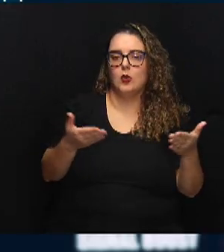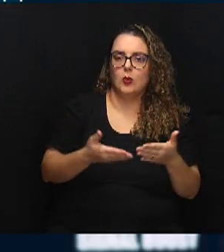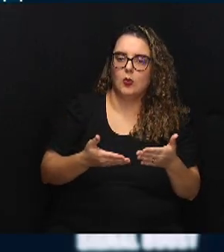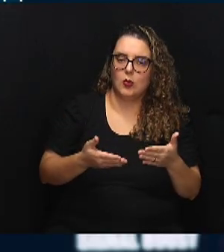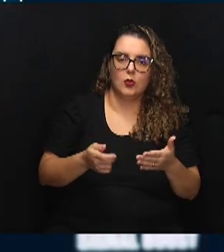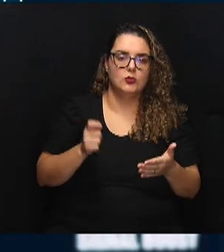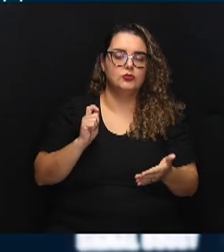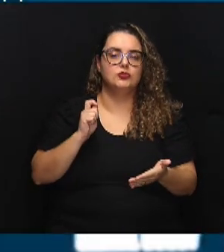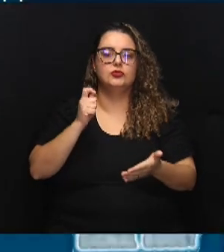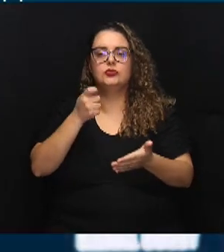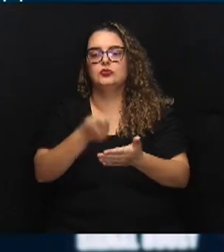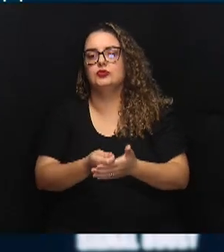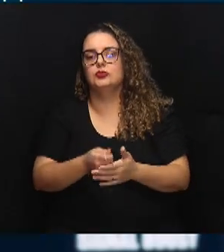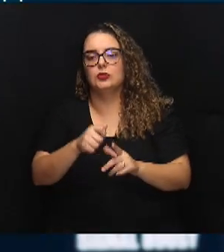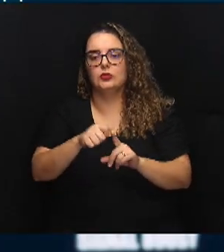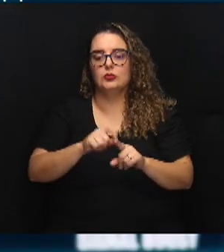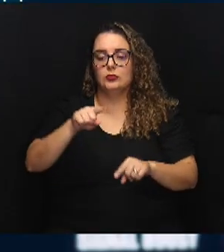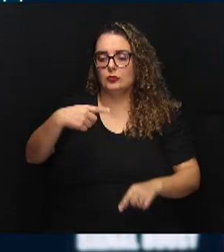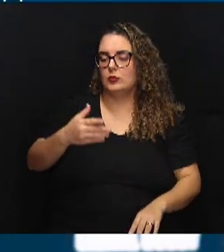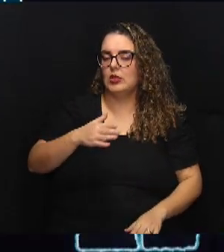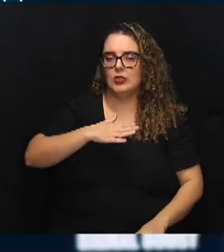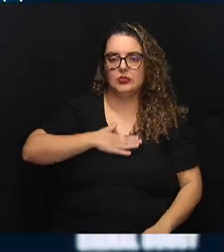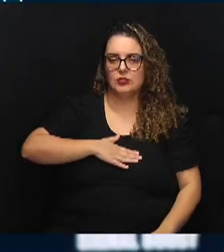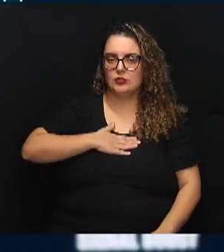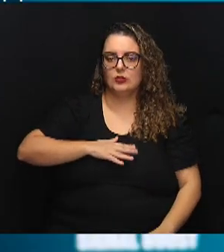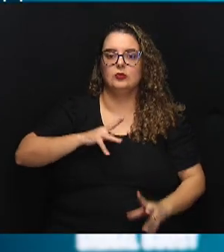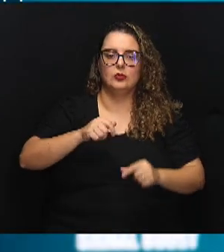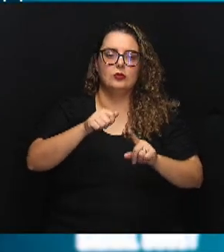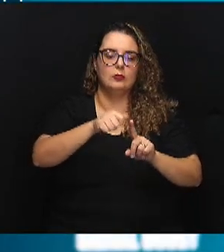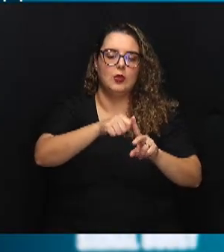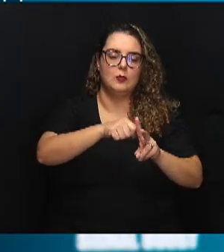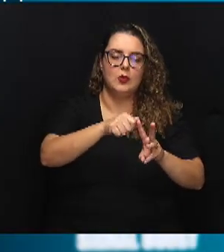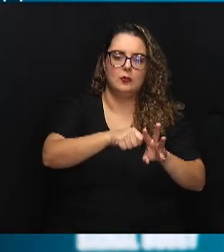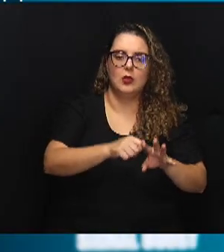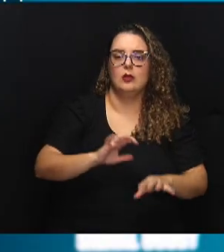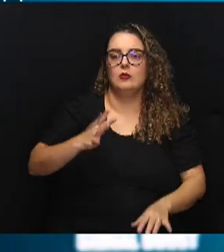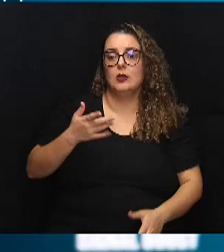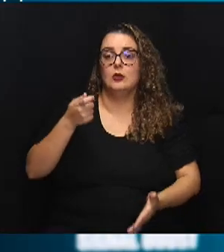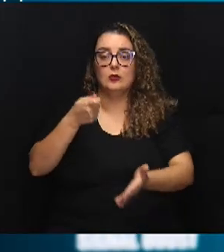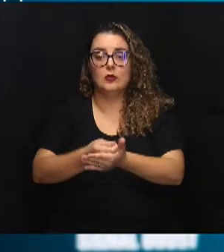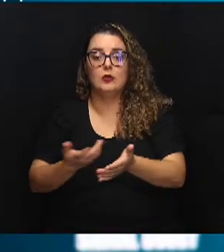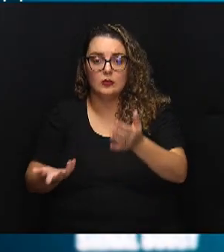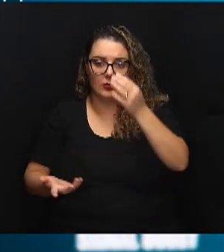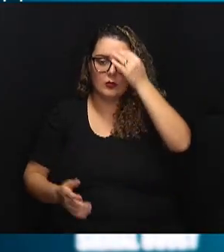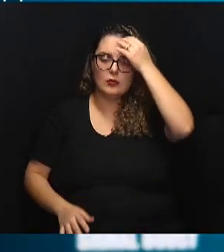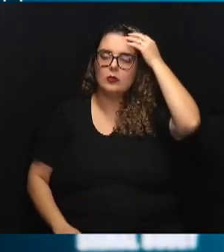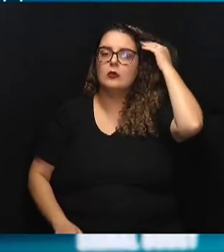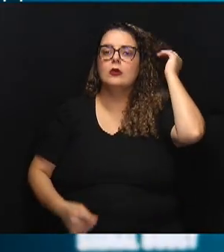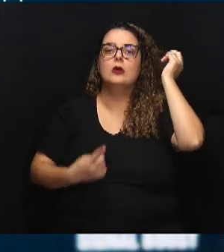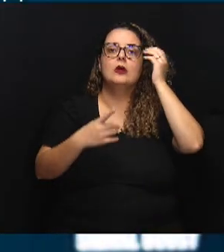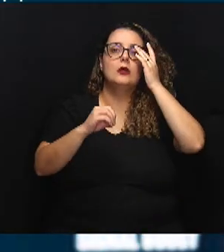vai pagar a partir do mês de agosto, todo mês, vai ocorrer aquele pagamento, dia 10 de